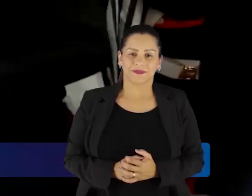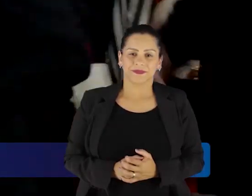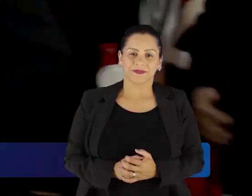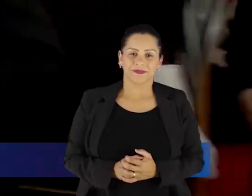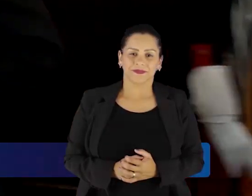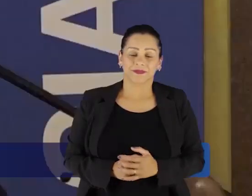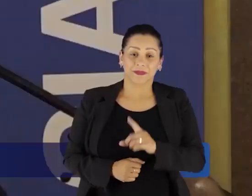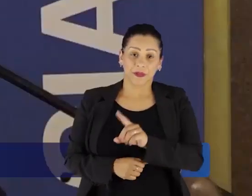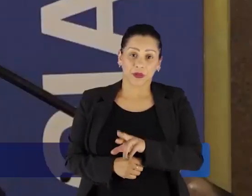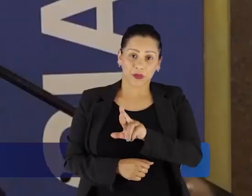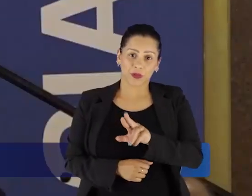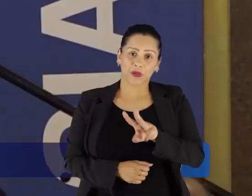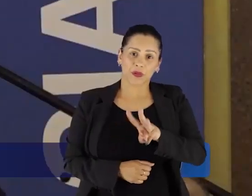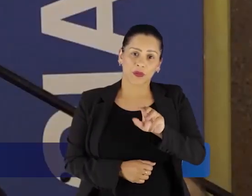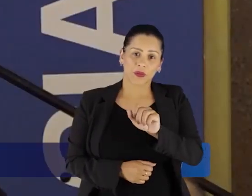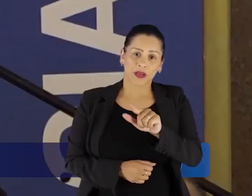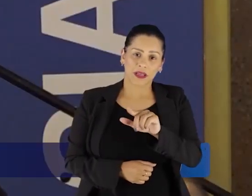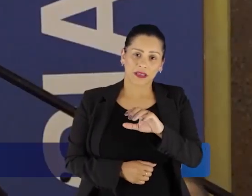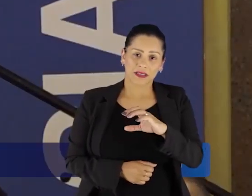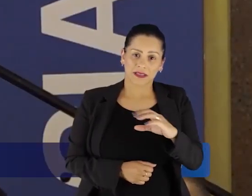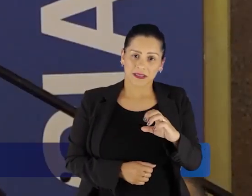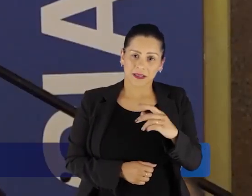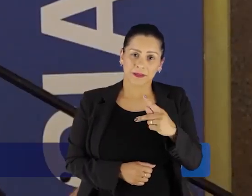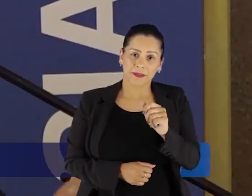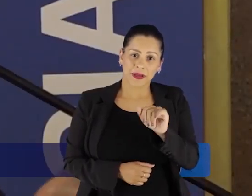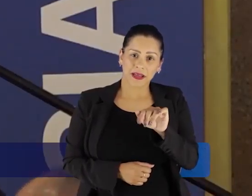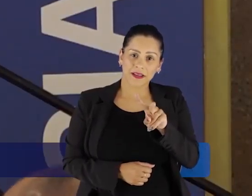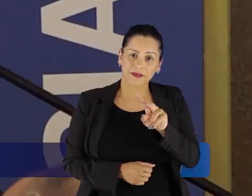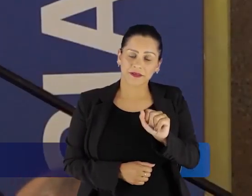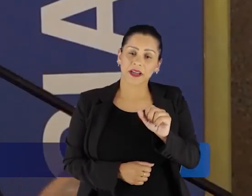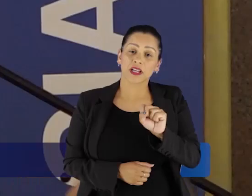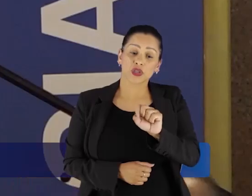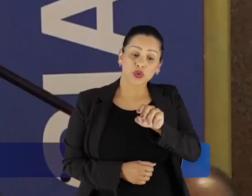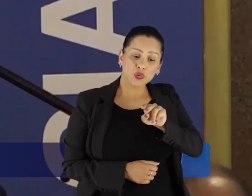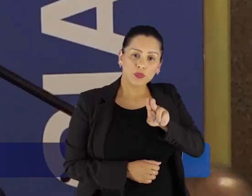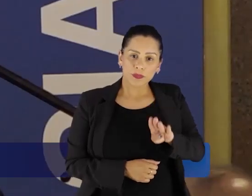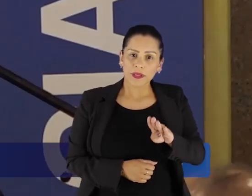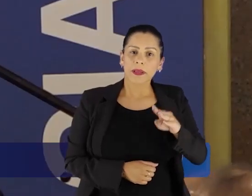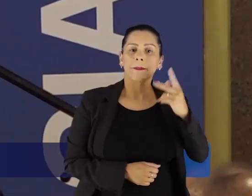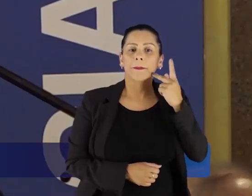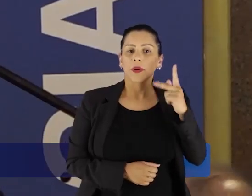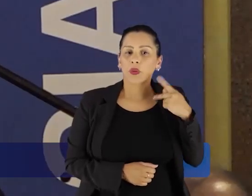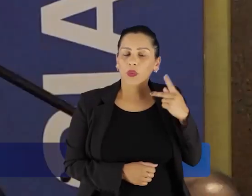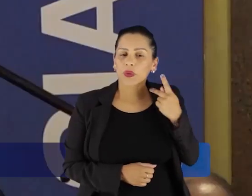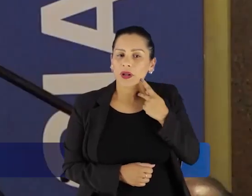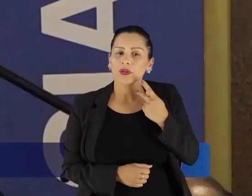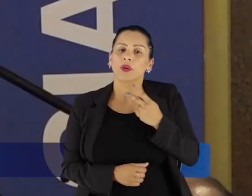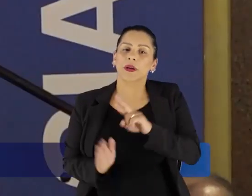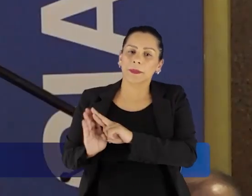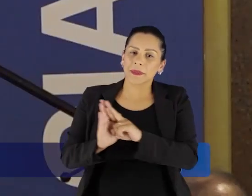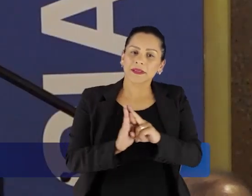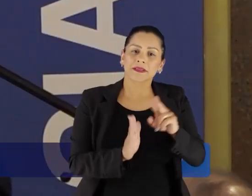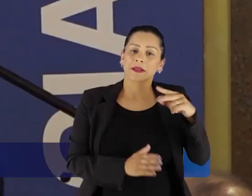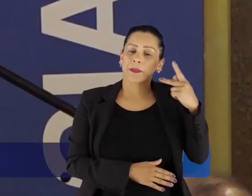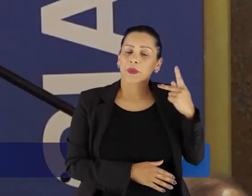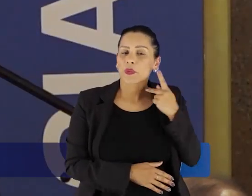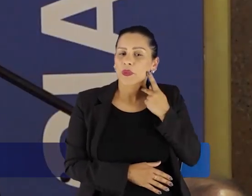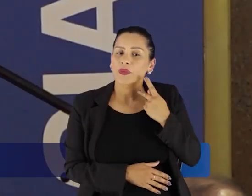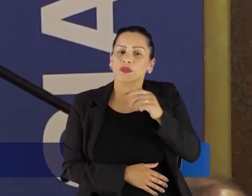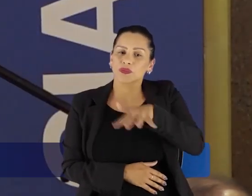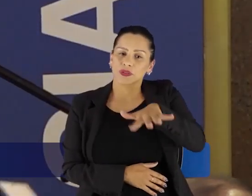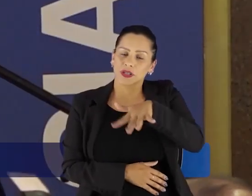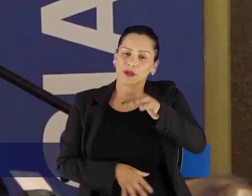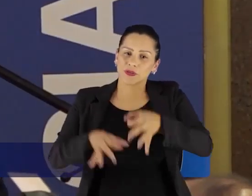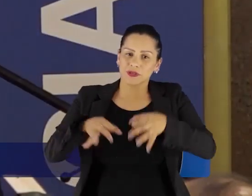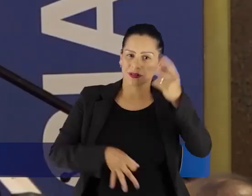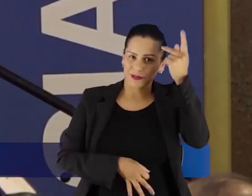o Dr Wallace Paiva Martins Júnior subprocurador-geral de Justiça representando o procurador-geral de Justiça do Estado de São